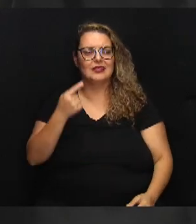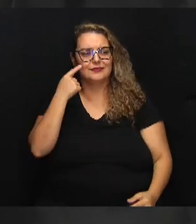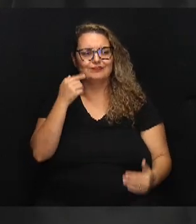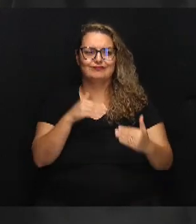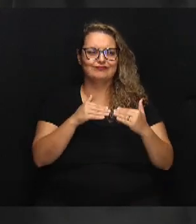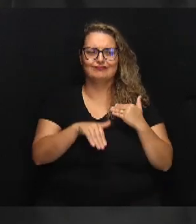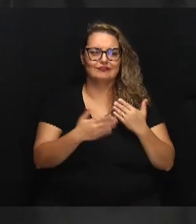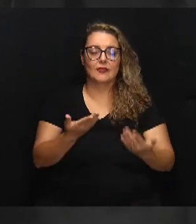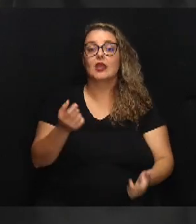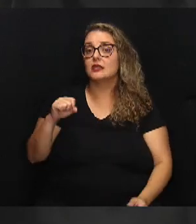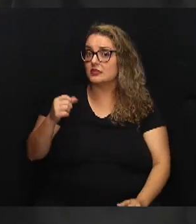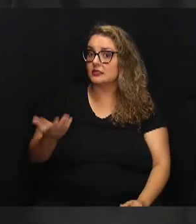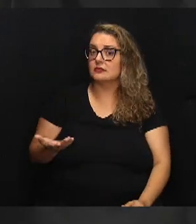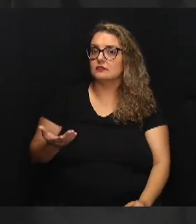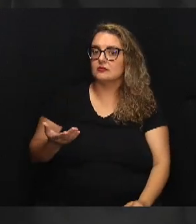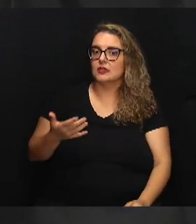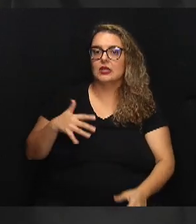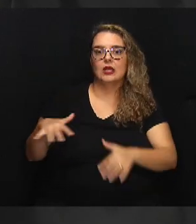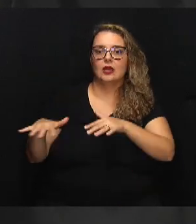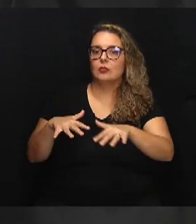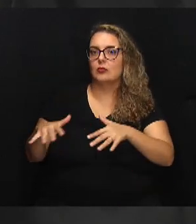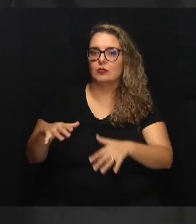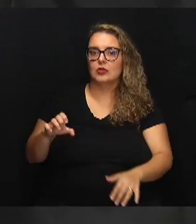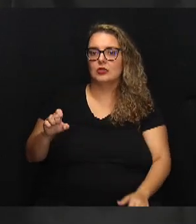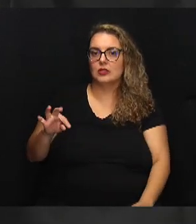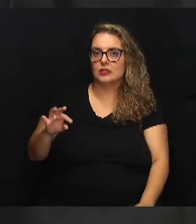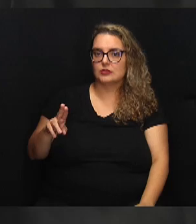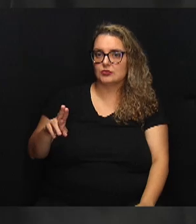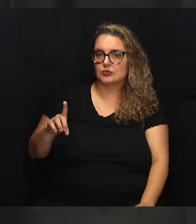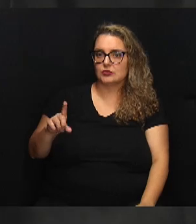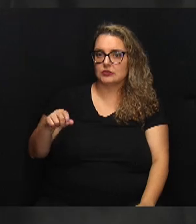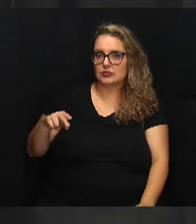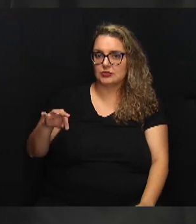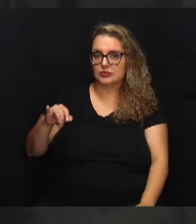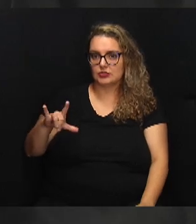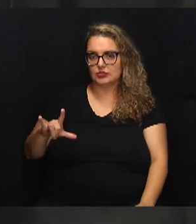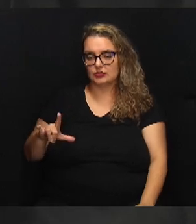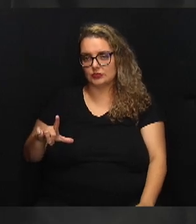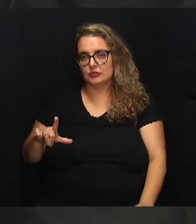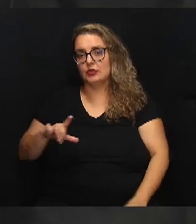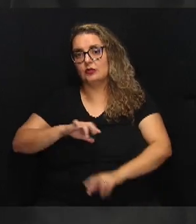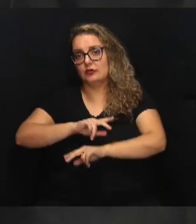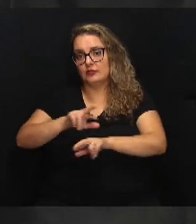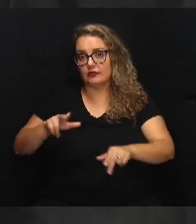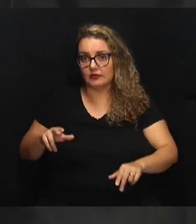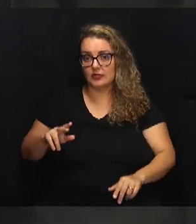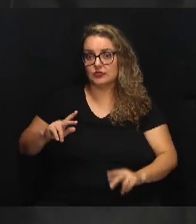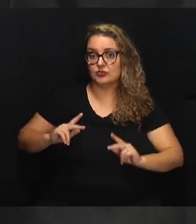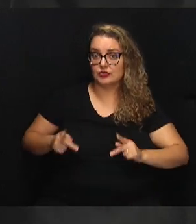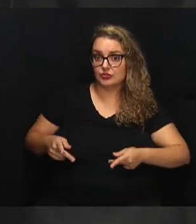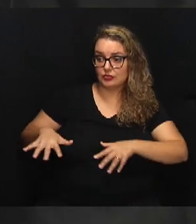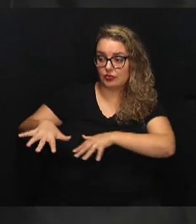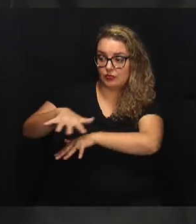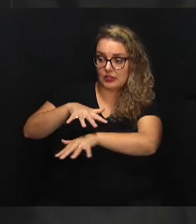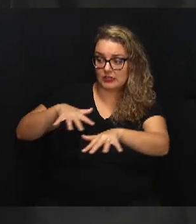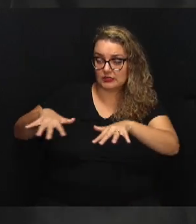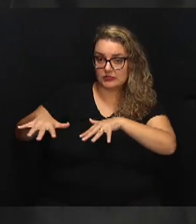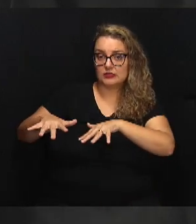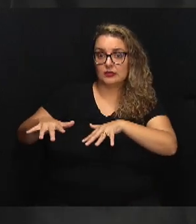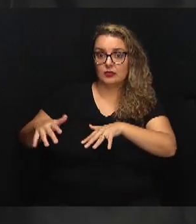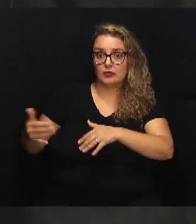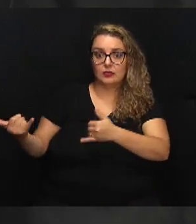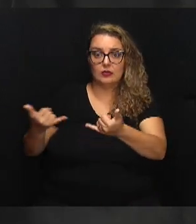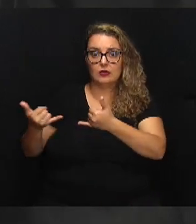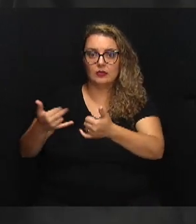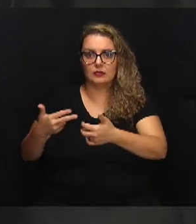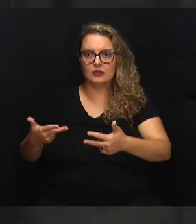né, e veio o movimento estudantil também. Então, as pessoas do movimento estudantil, muita gente de humanas, né, que começavam a falar